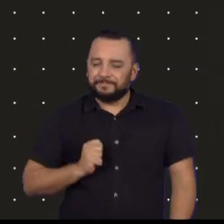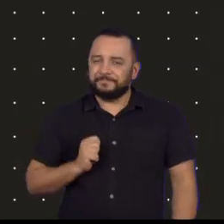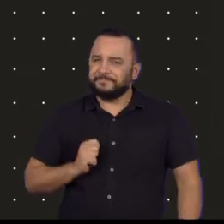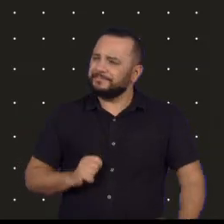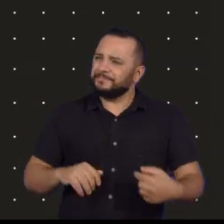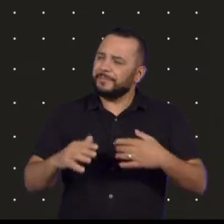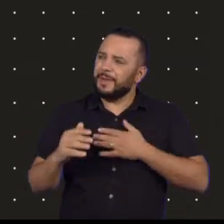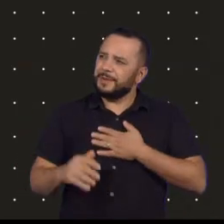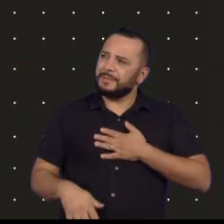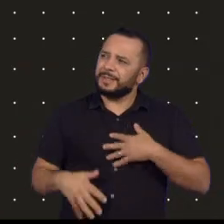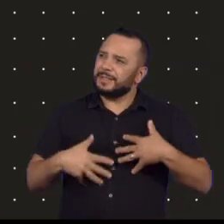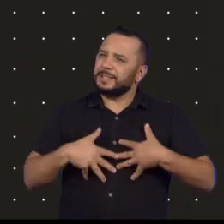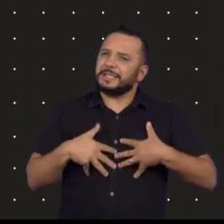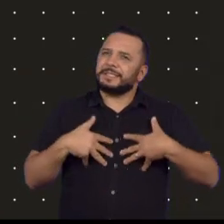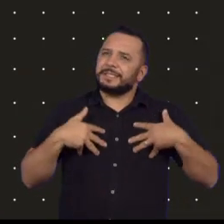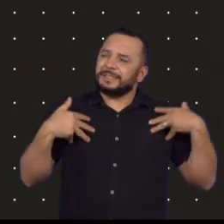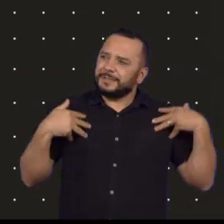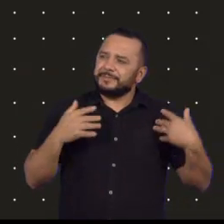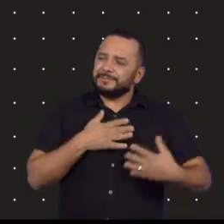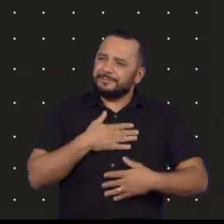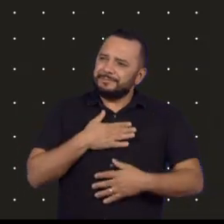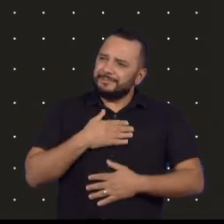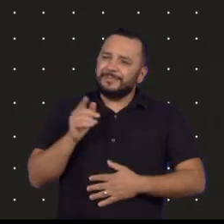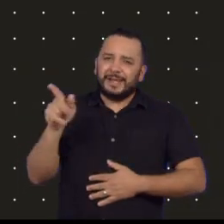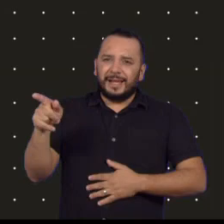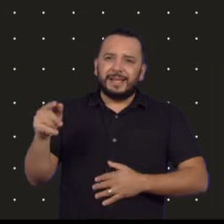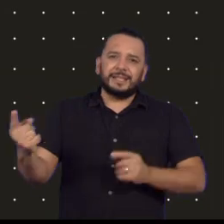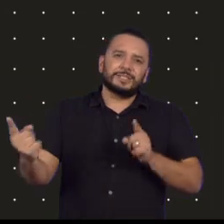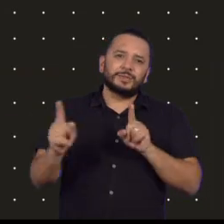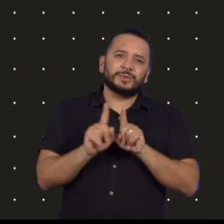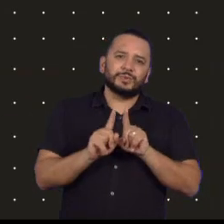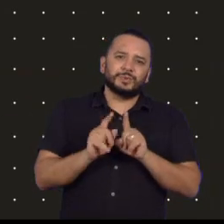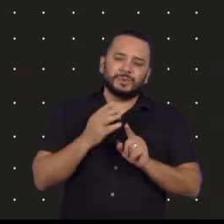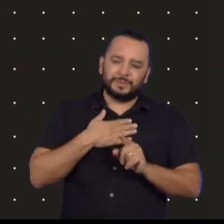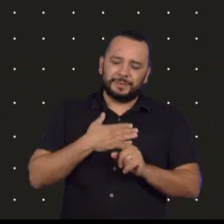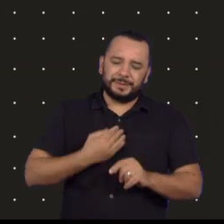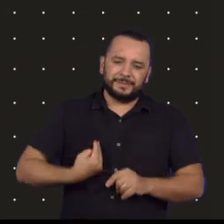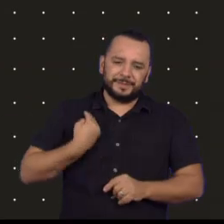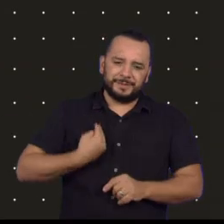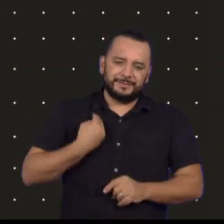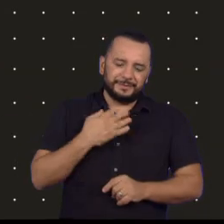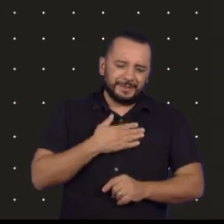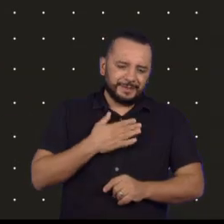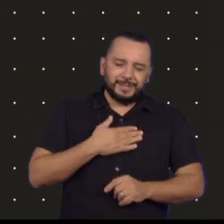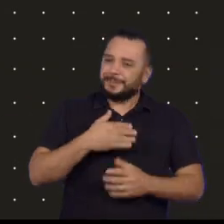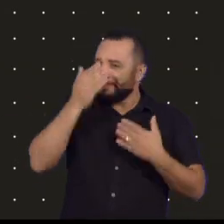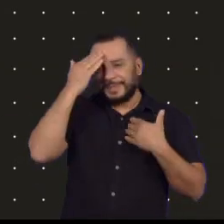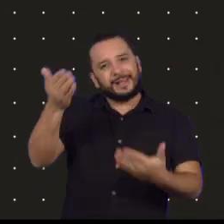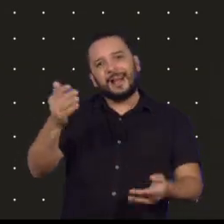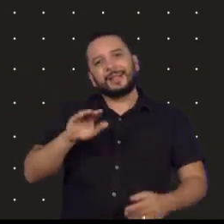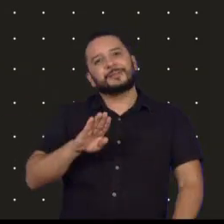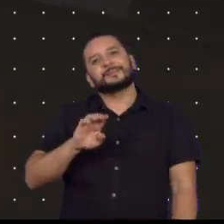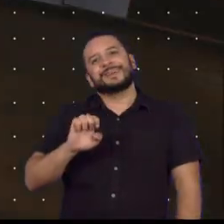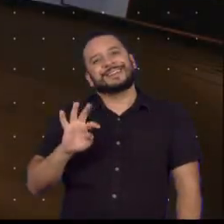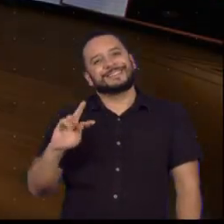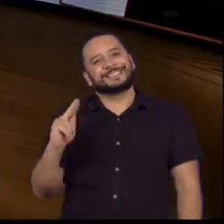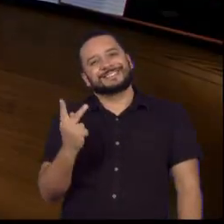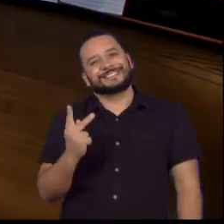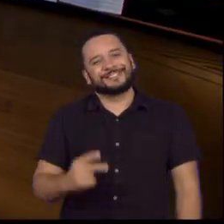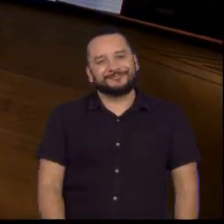assim, ter ela na minha vida, assim, que eu acho, assim, muito obrigada, Beth.